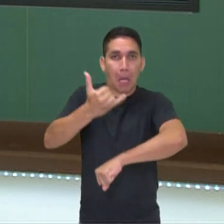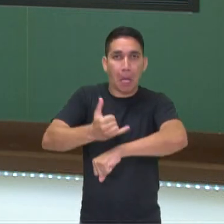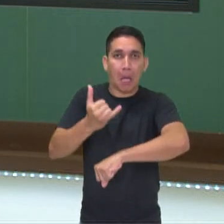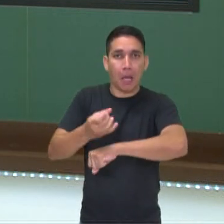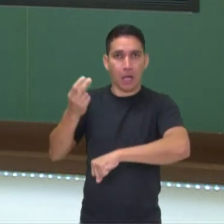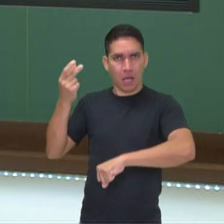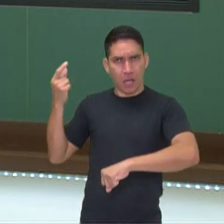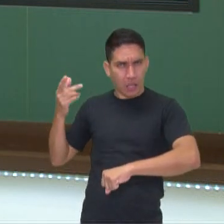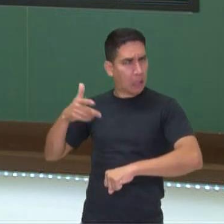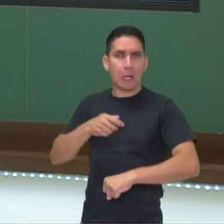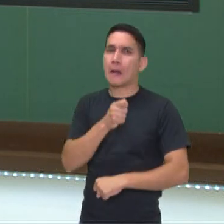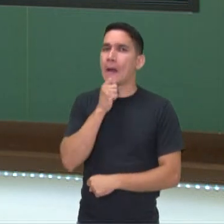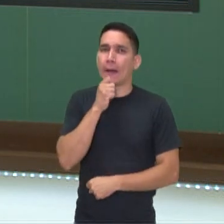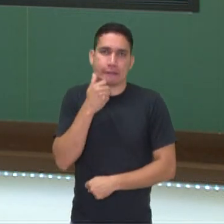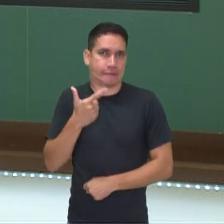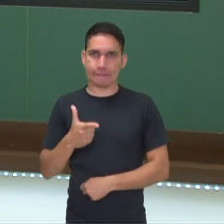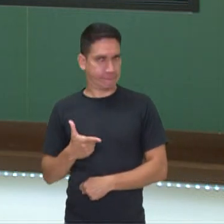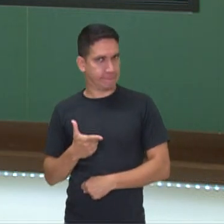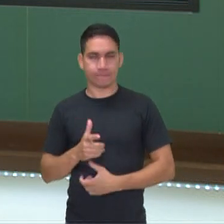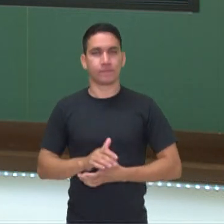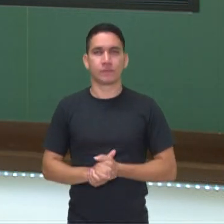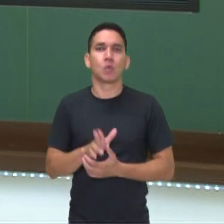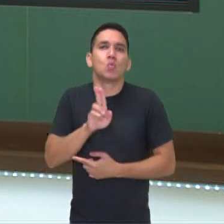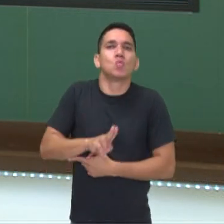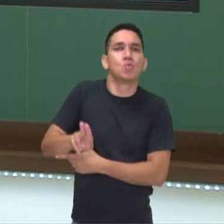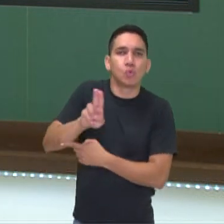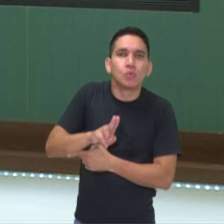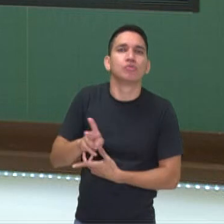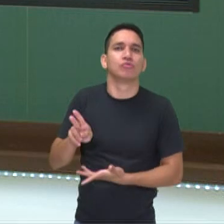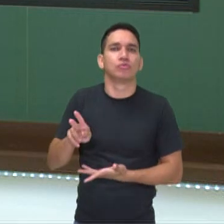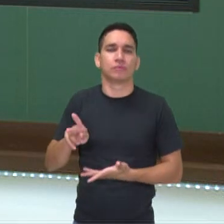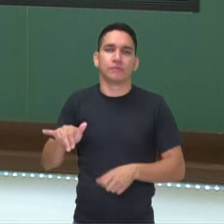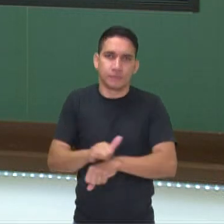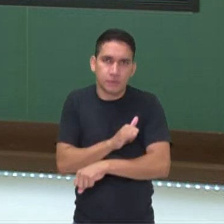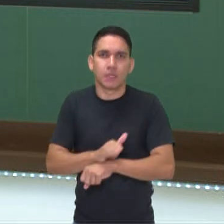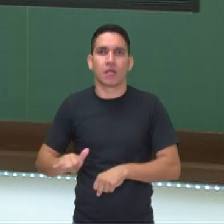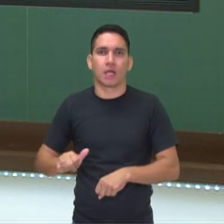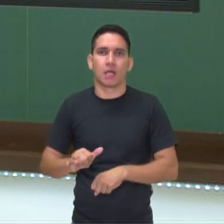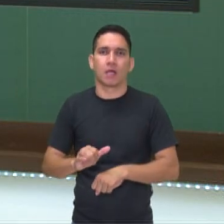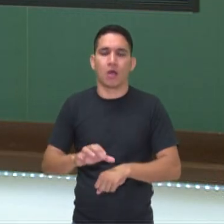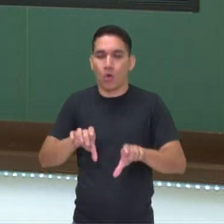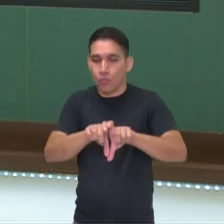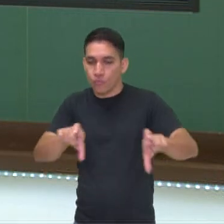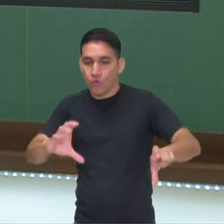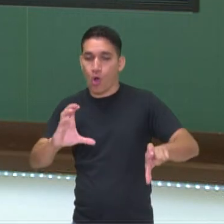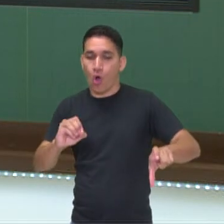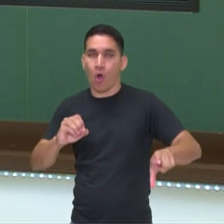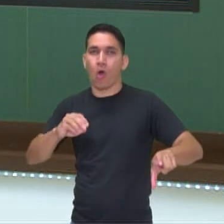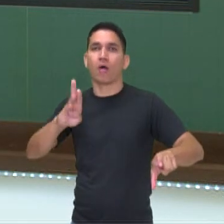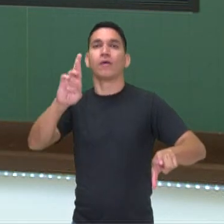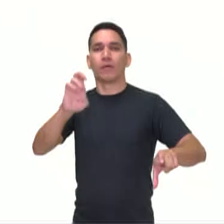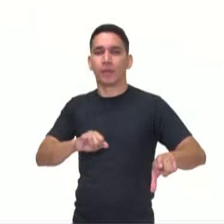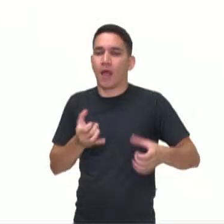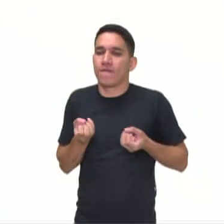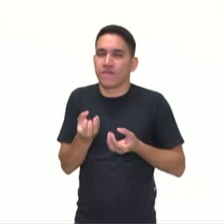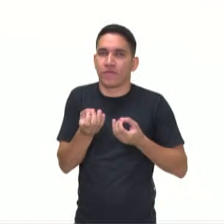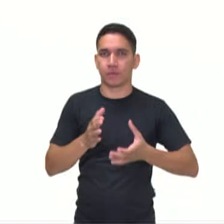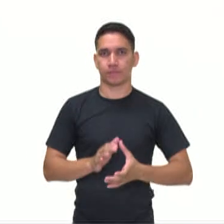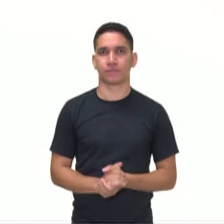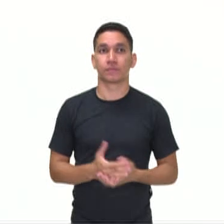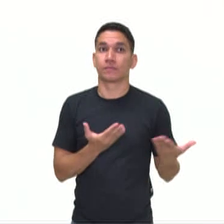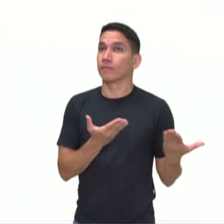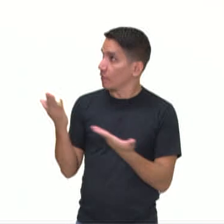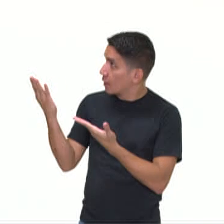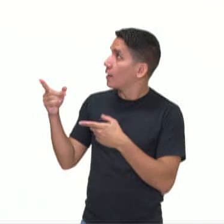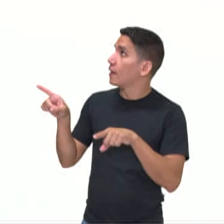cabos metalizados, que usam como matéria-prima o cobre para a transmissão das informações. Aqui na tela também, a